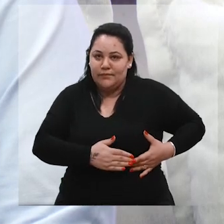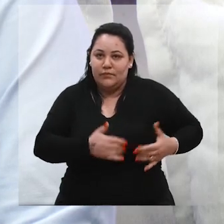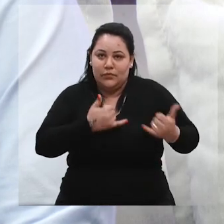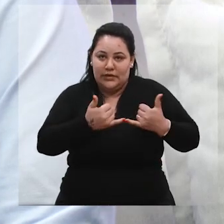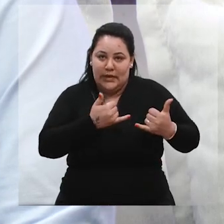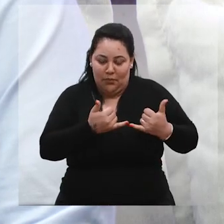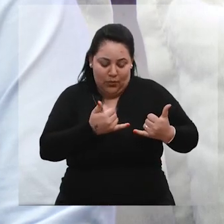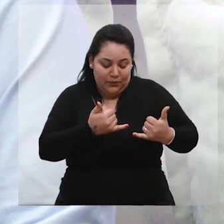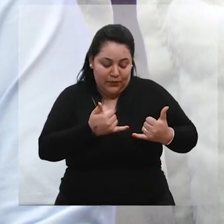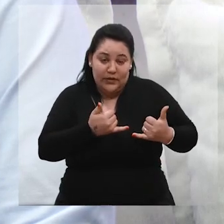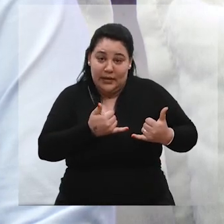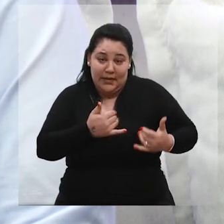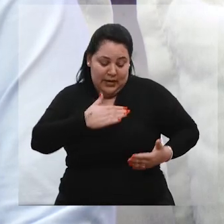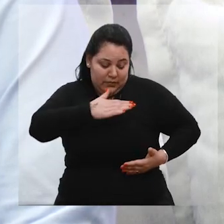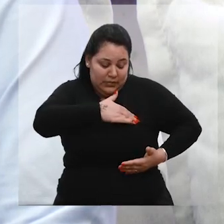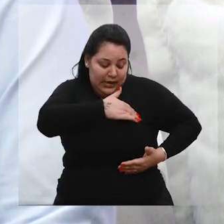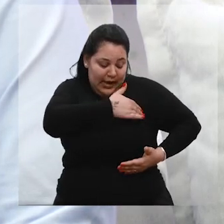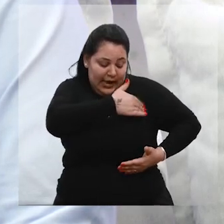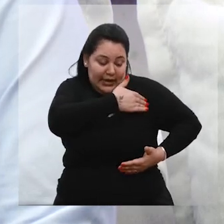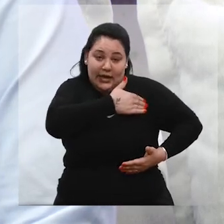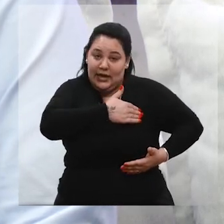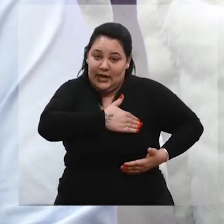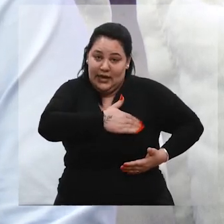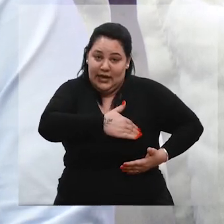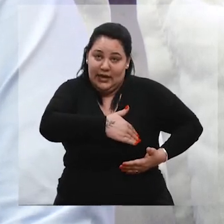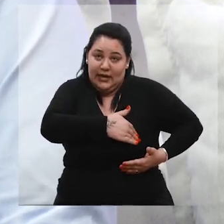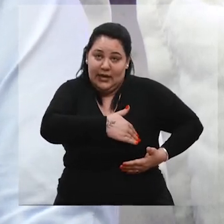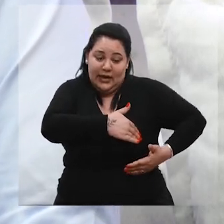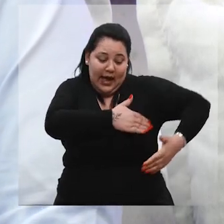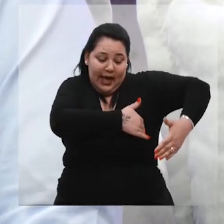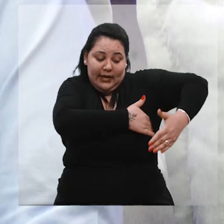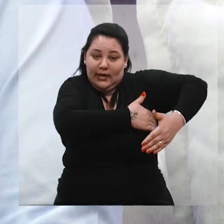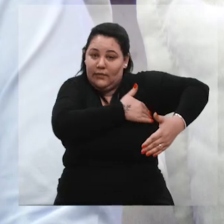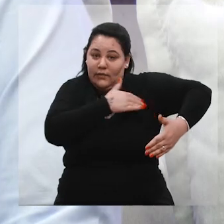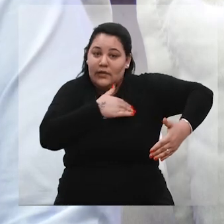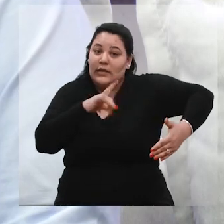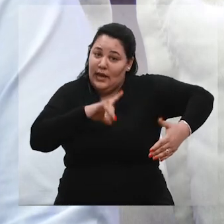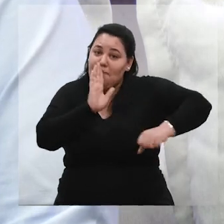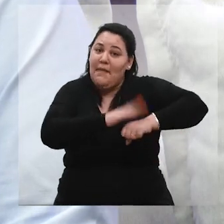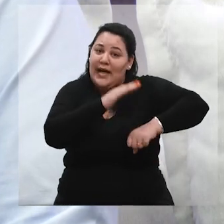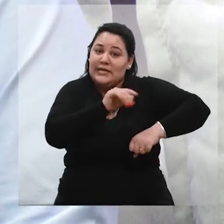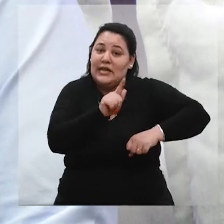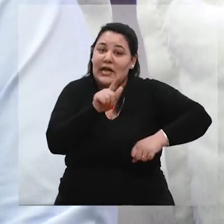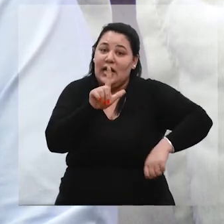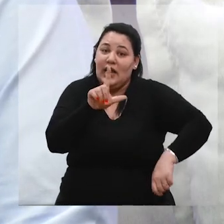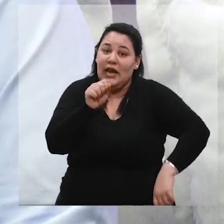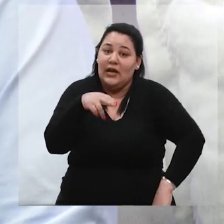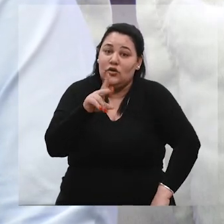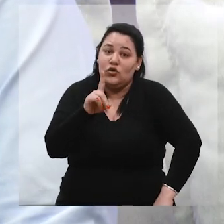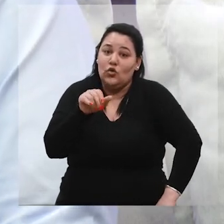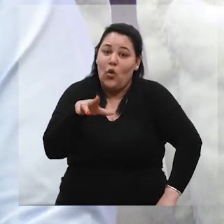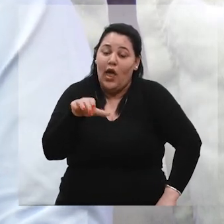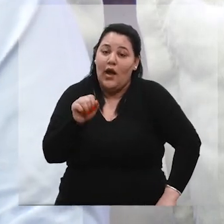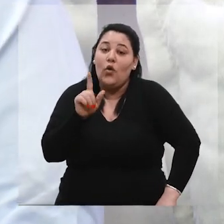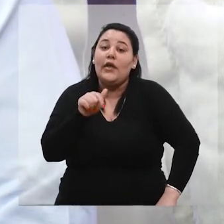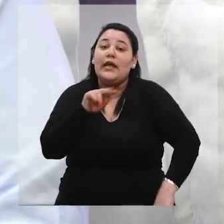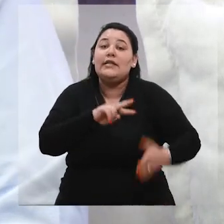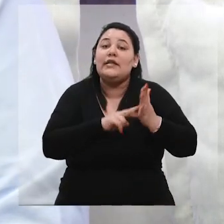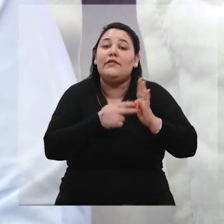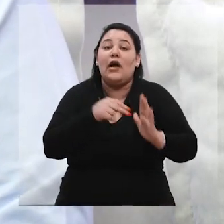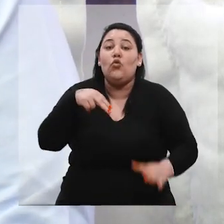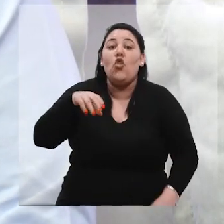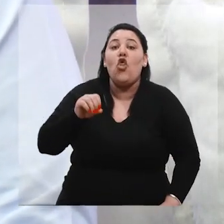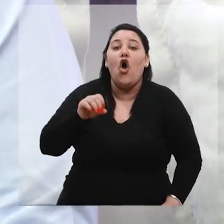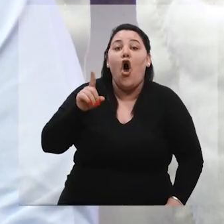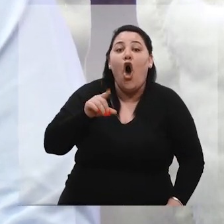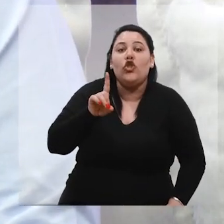glândula, por exemplo, na parte mais assim próxima à axila ou atrás do mamilo tem mais glândula. Então, o que é um nódulo? É uma bolinha,